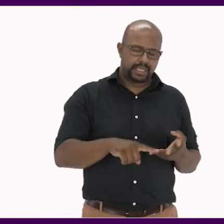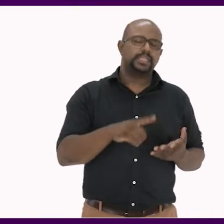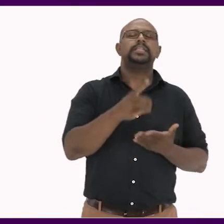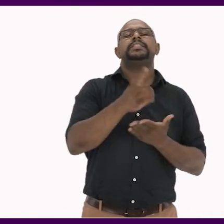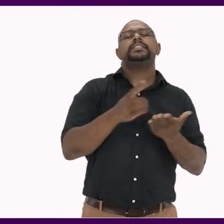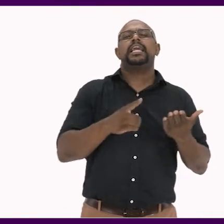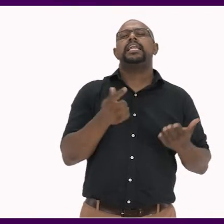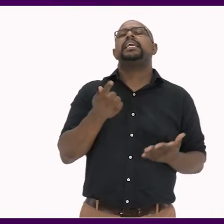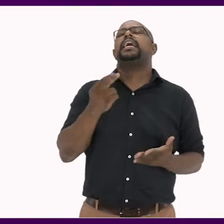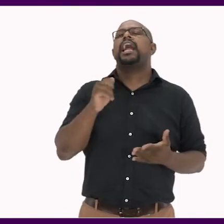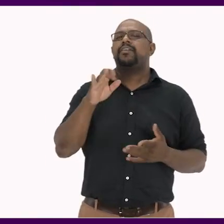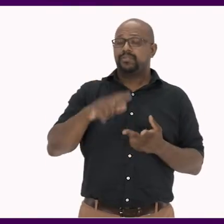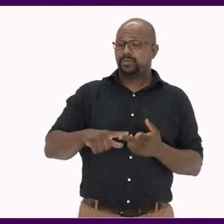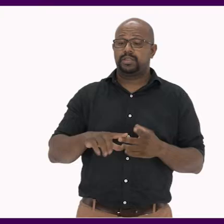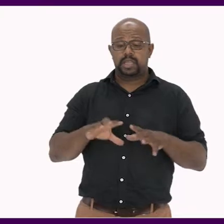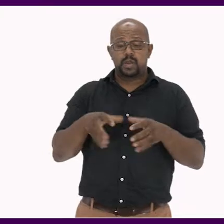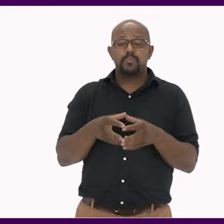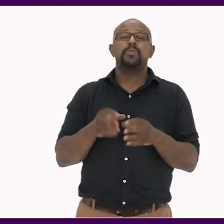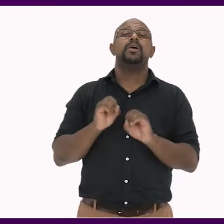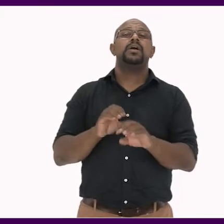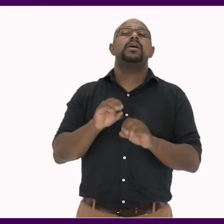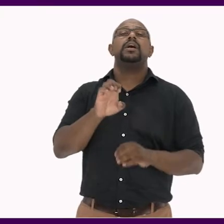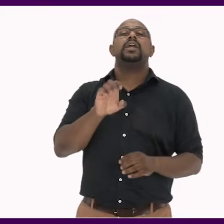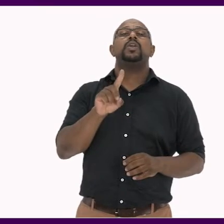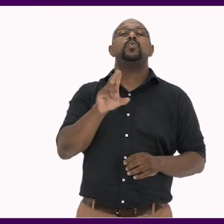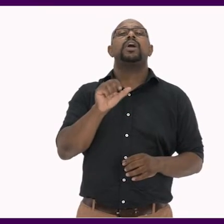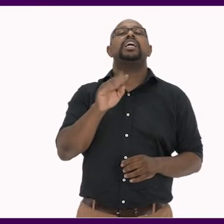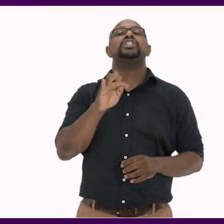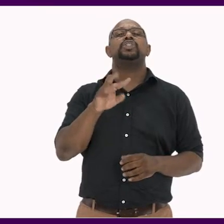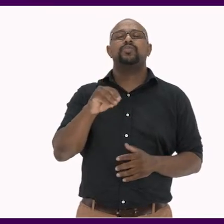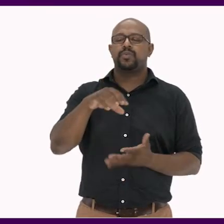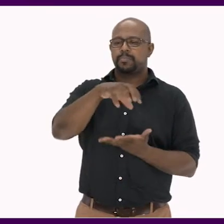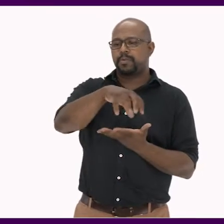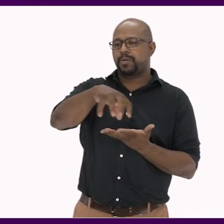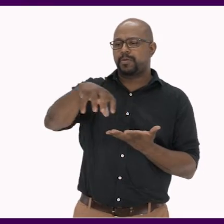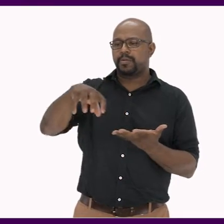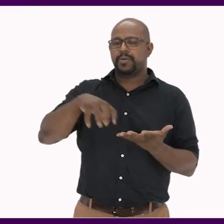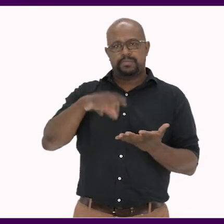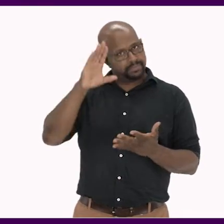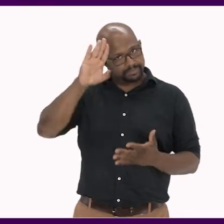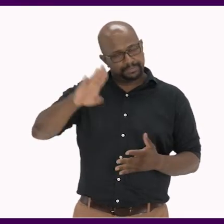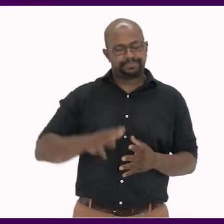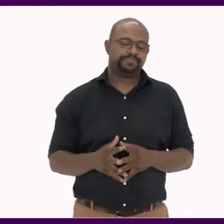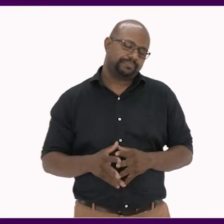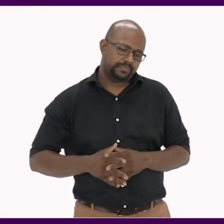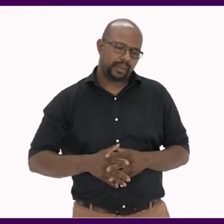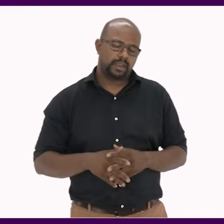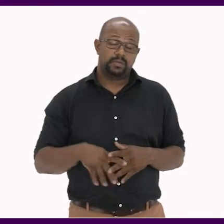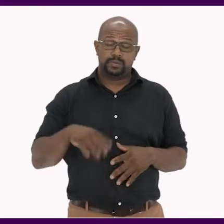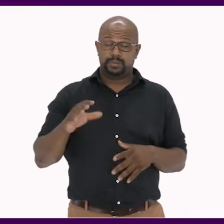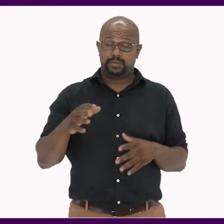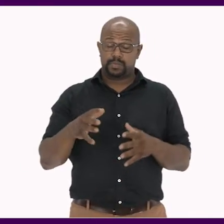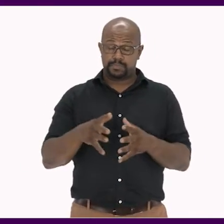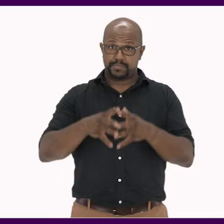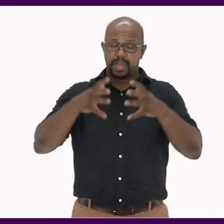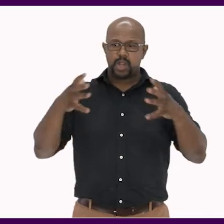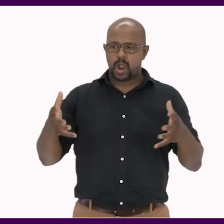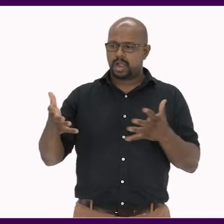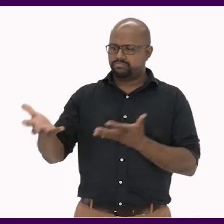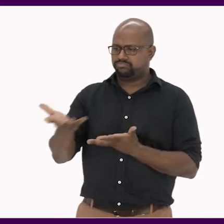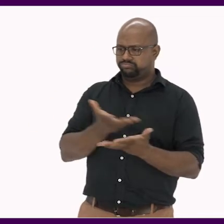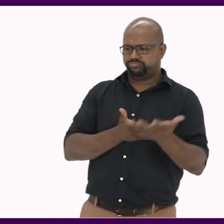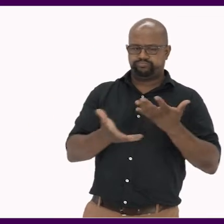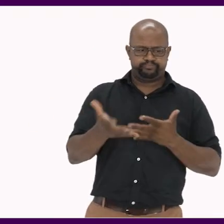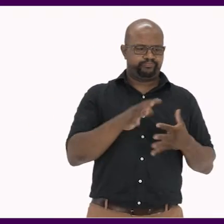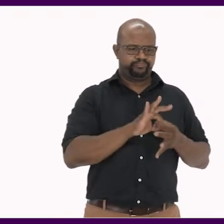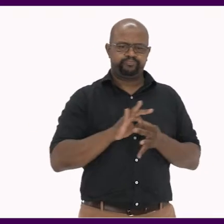design gráfico, tem o educativo, assim, citando assim, os núcleos principais, né? Quanto maior a